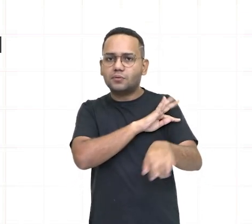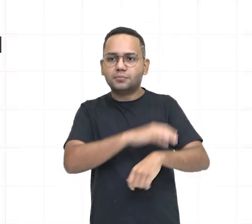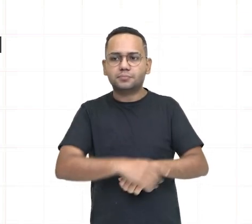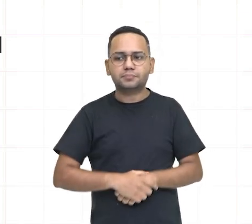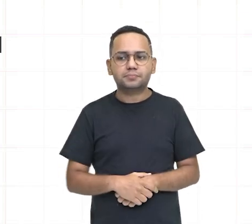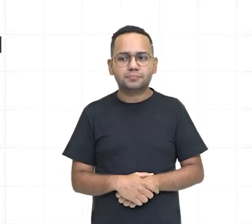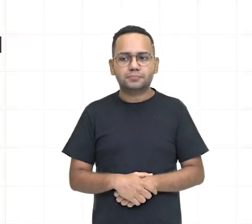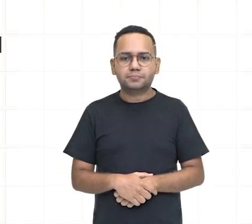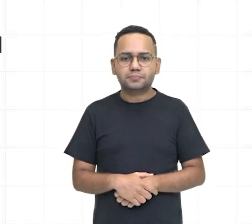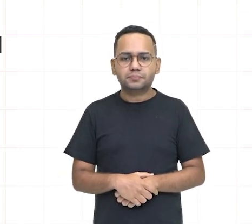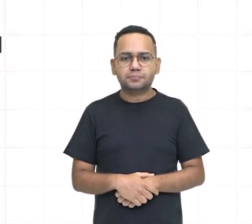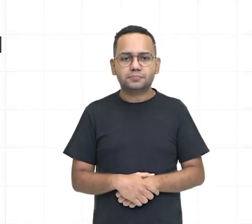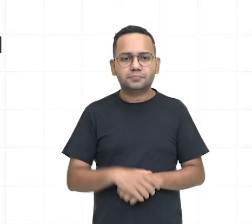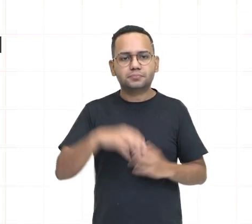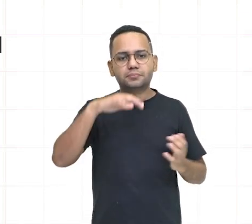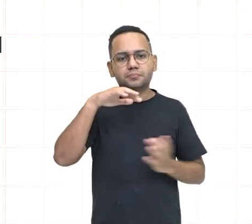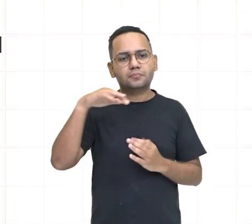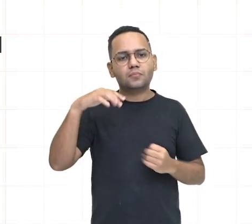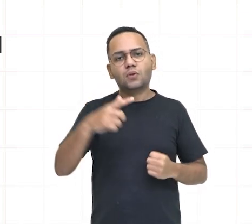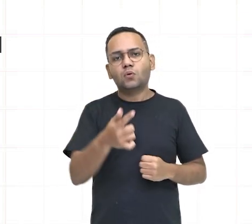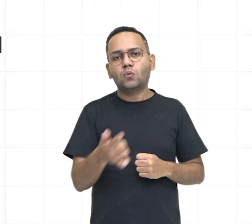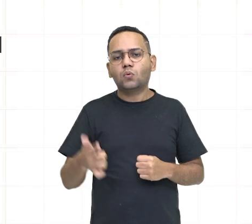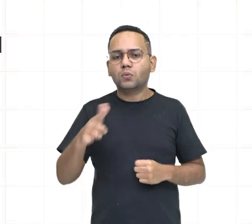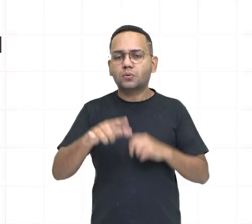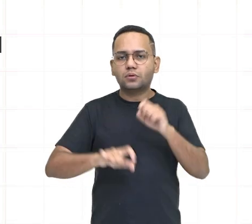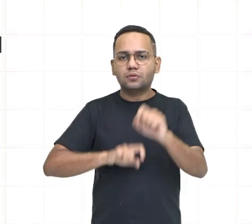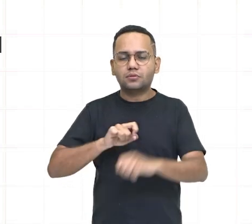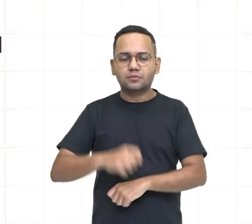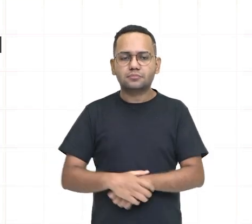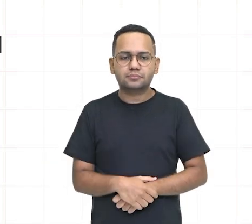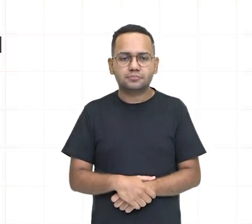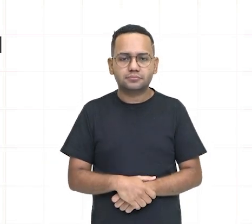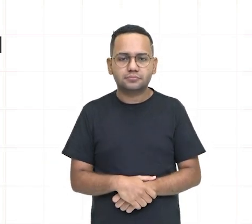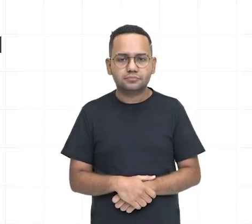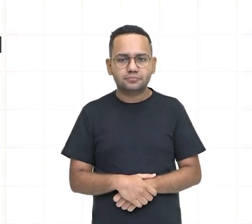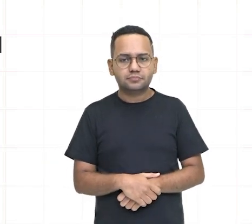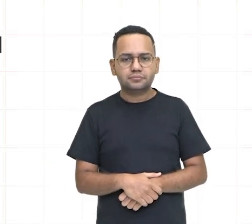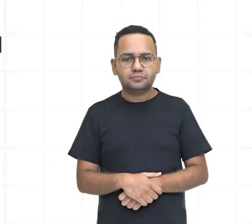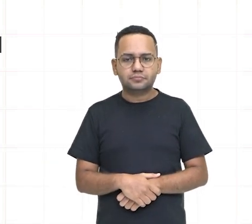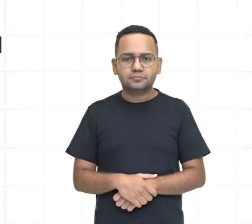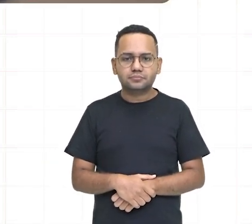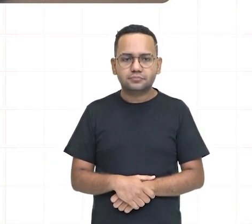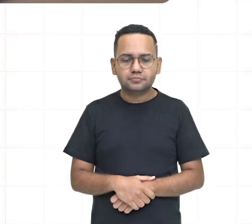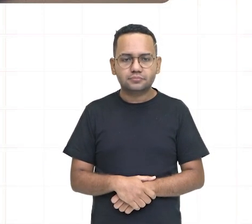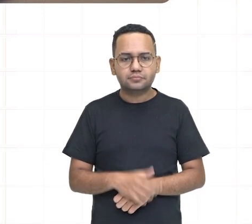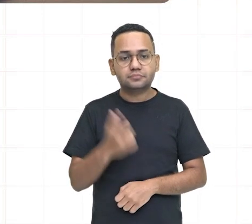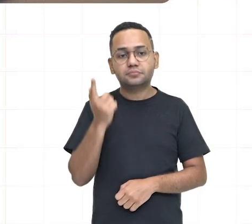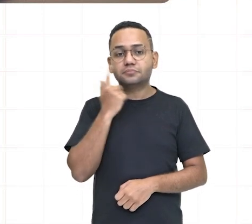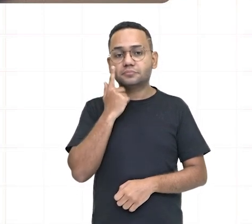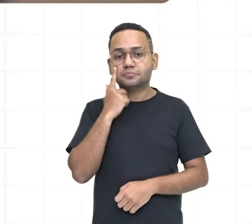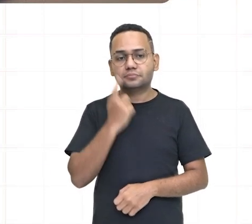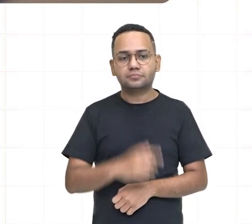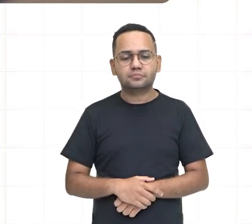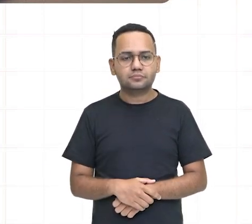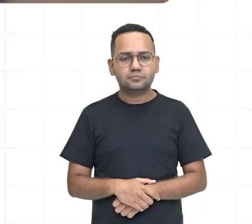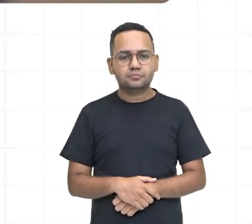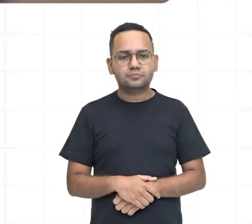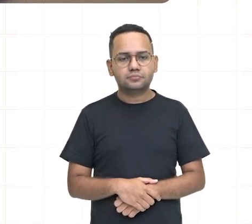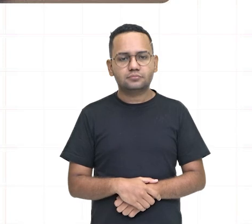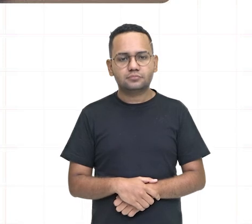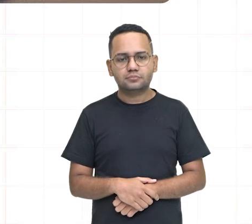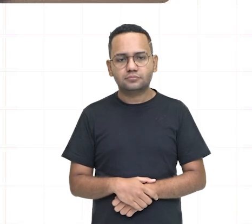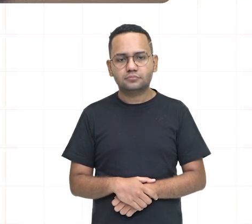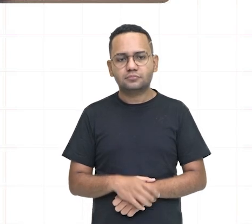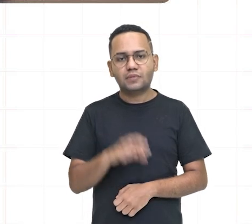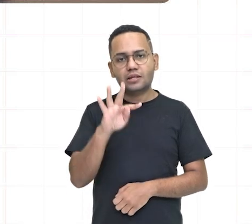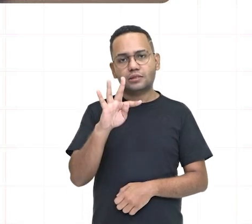evolução tecnológica, nós precisamos falar um pouco sobre os famosos tecnopolos. Esses tecnopolos são